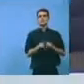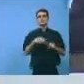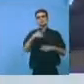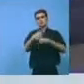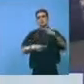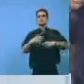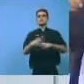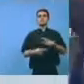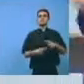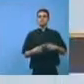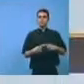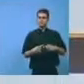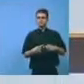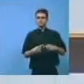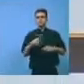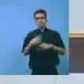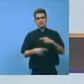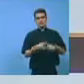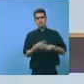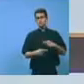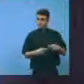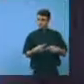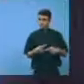fazer a oração de cura interior no coração de Pedro.